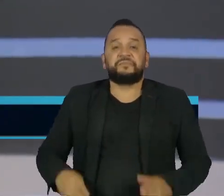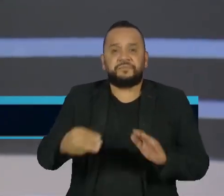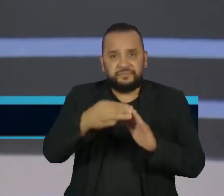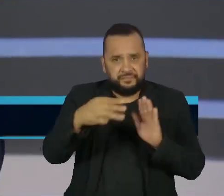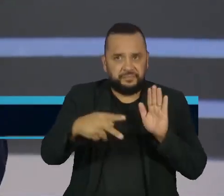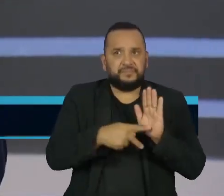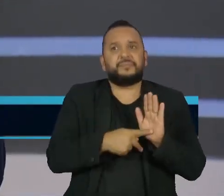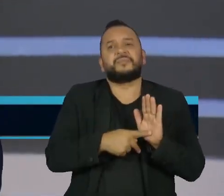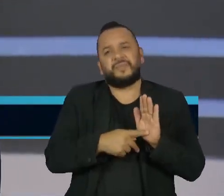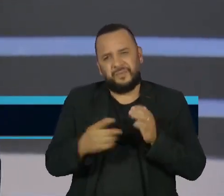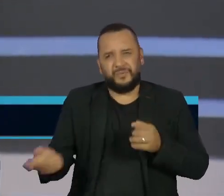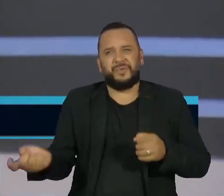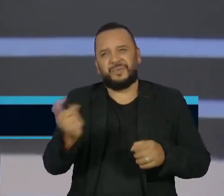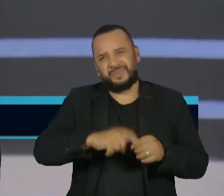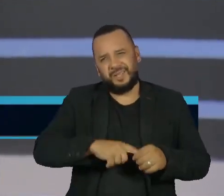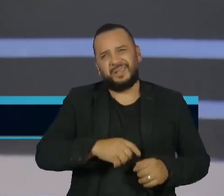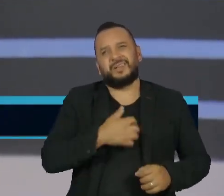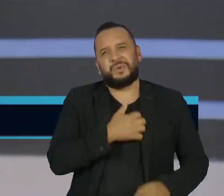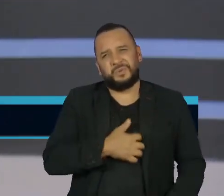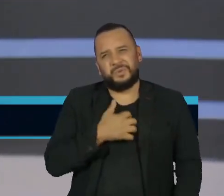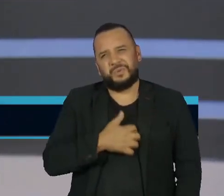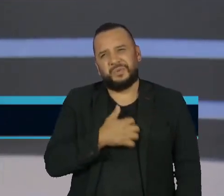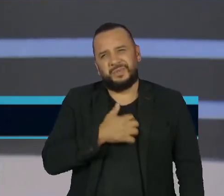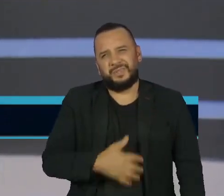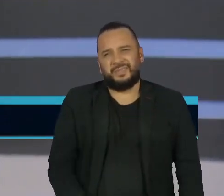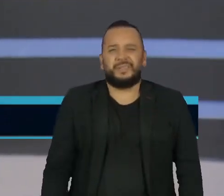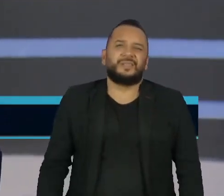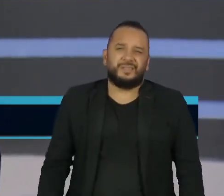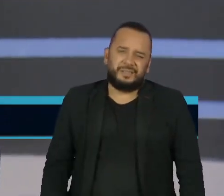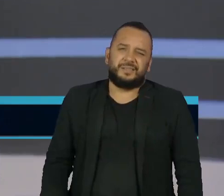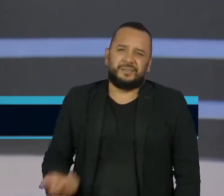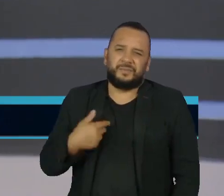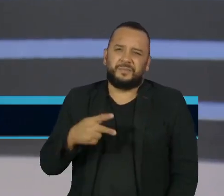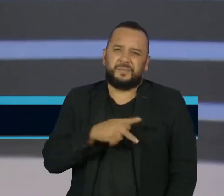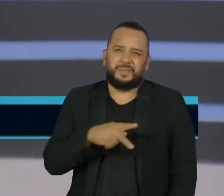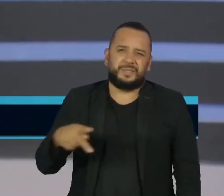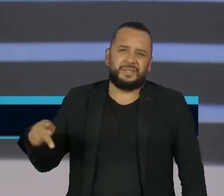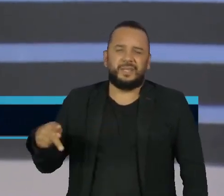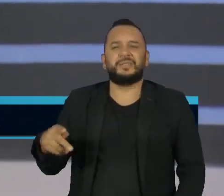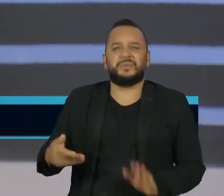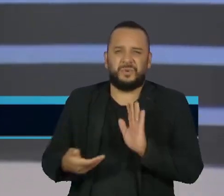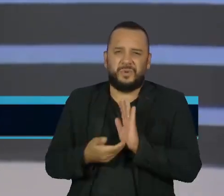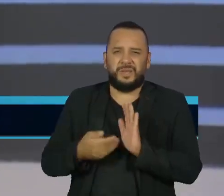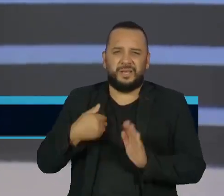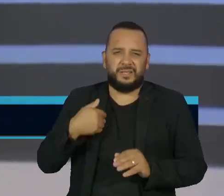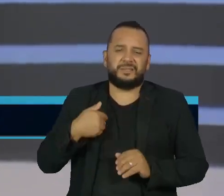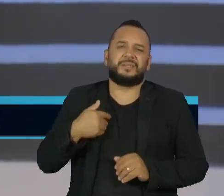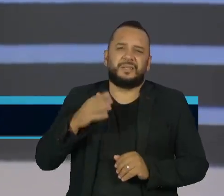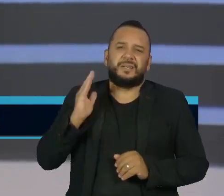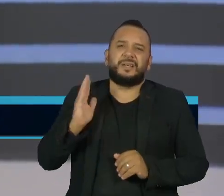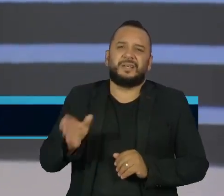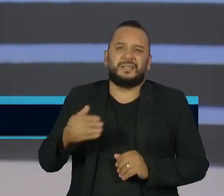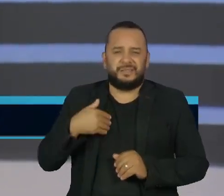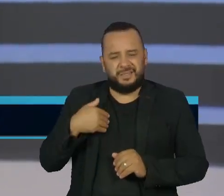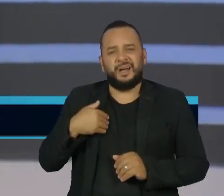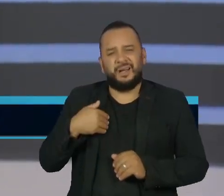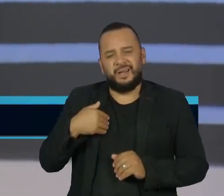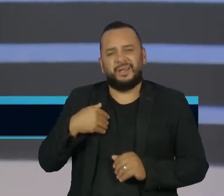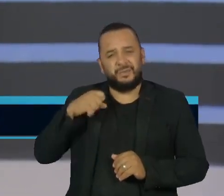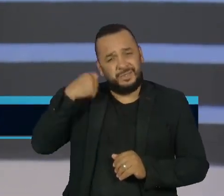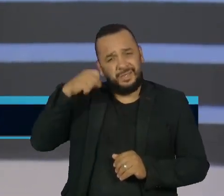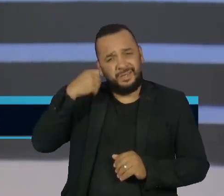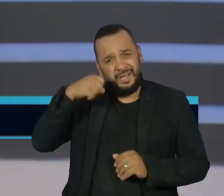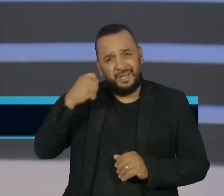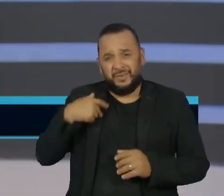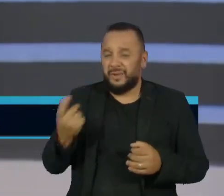provisória é um horror, né? Eu não creio que o presidente do Congresso, que é o presidente do Senado, vá devolver a medida. Então, é um processo